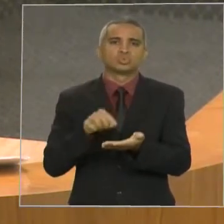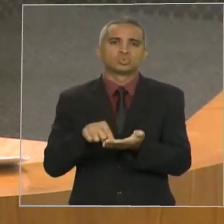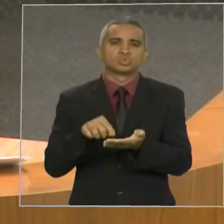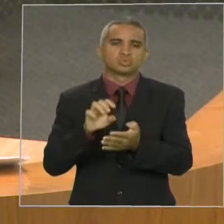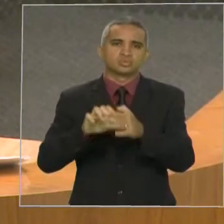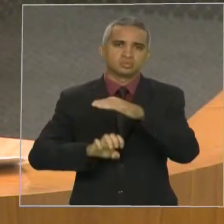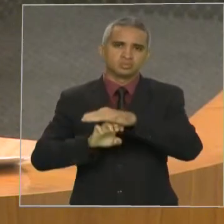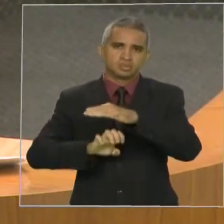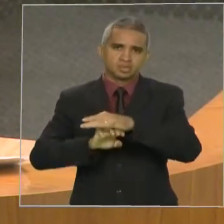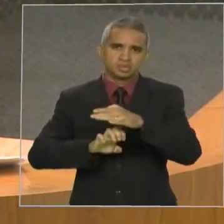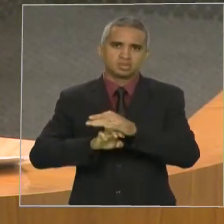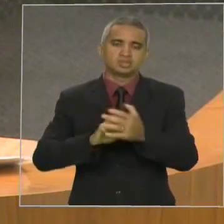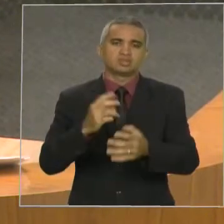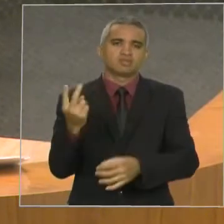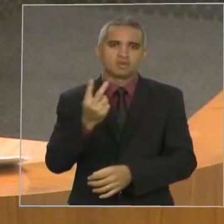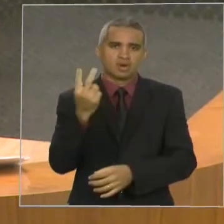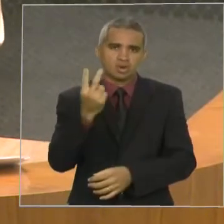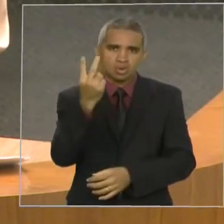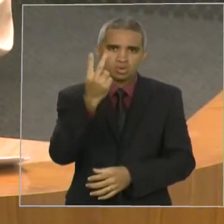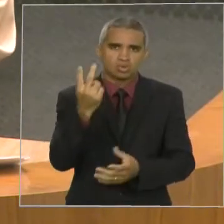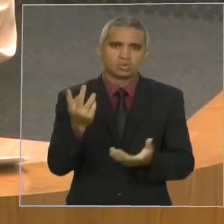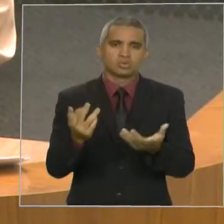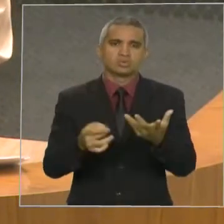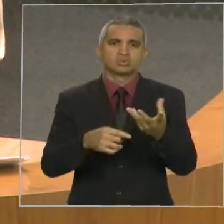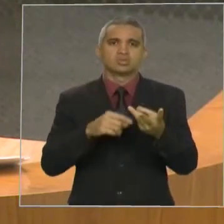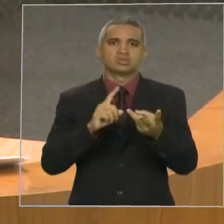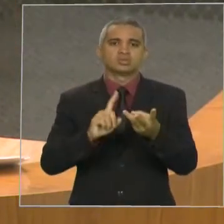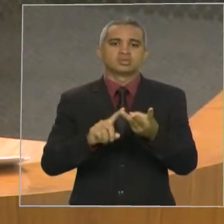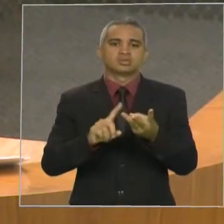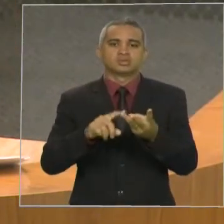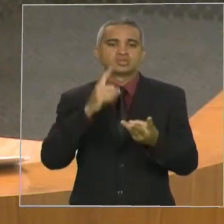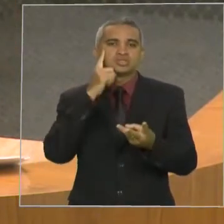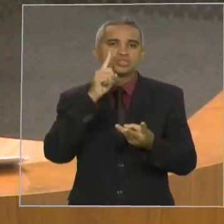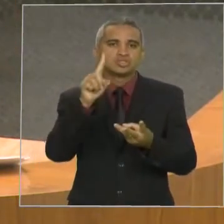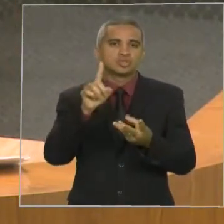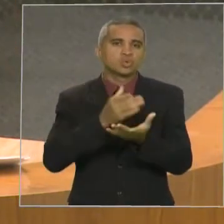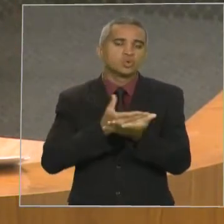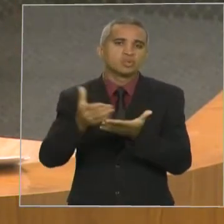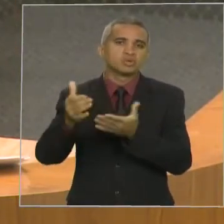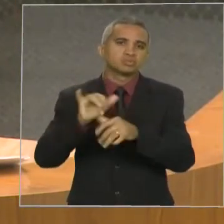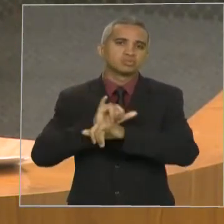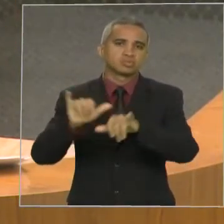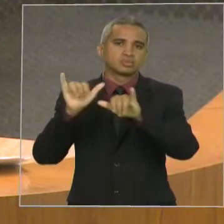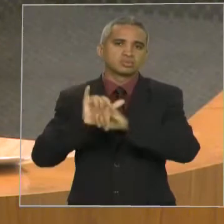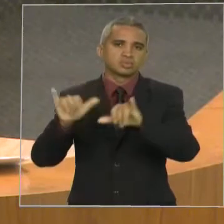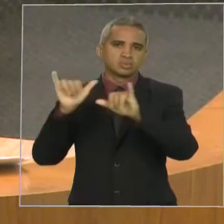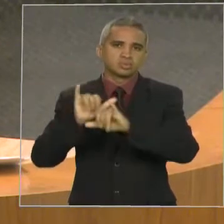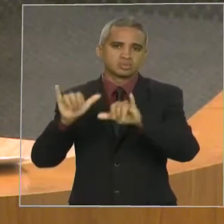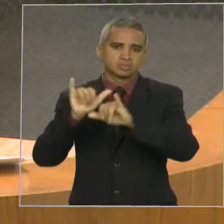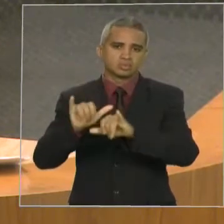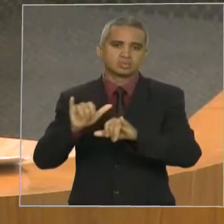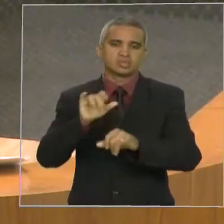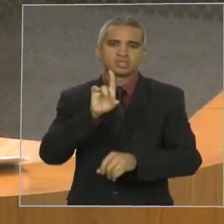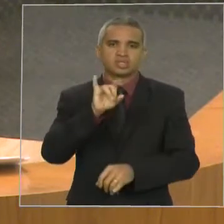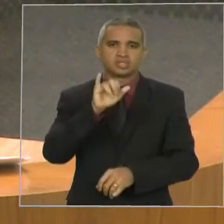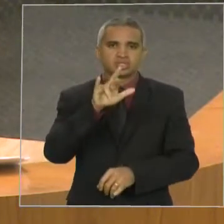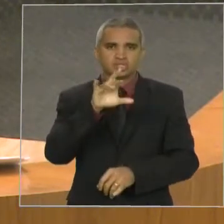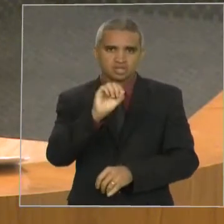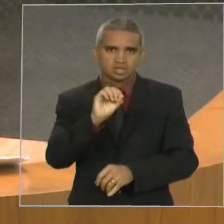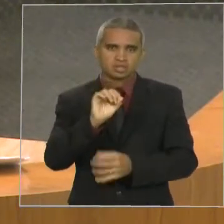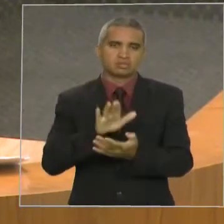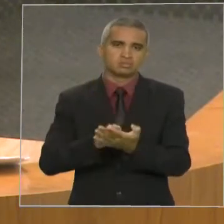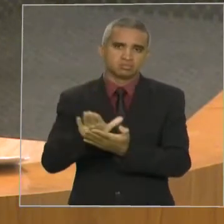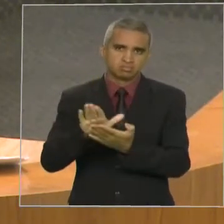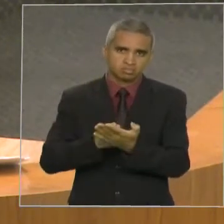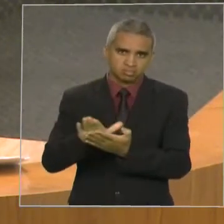de publicidade, a edição e data de publicização do contrato do Diário Oficial e a tiragem